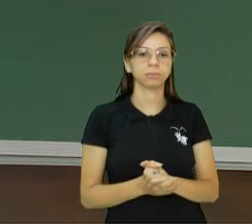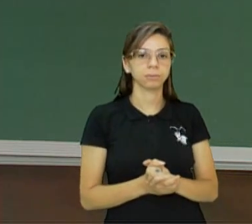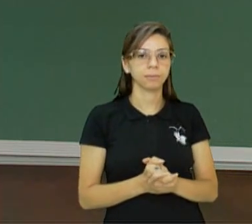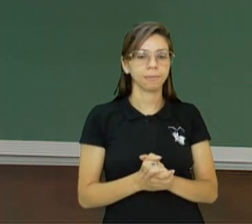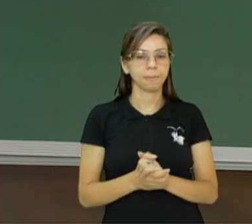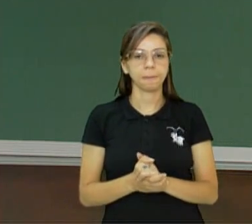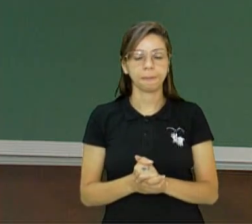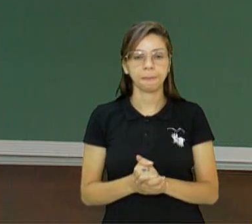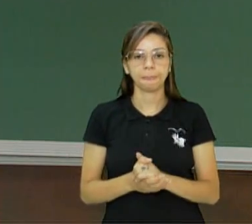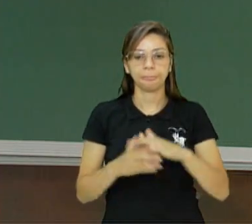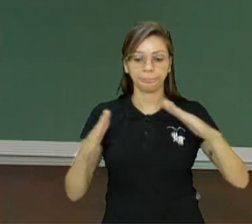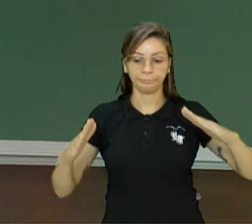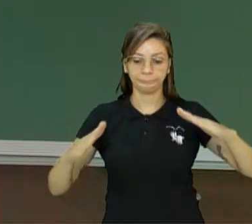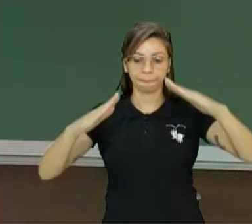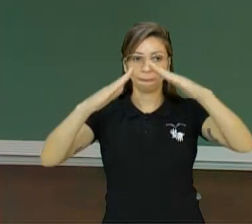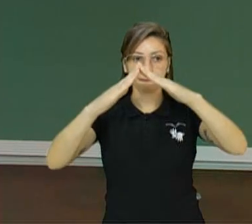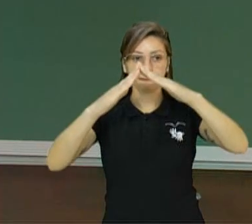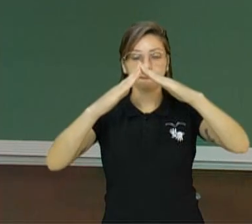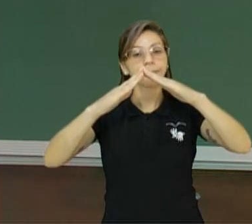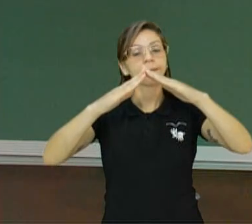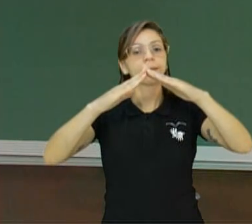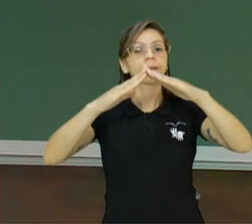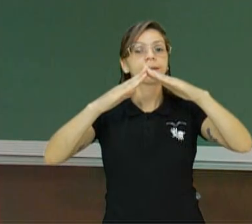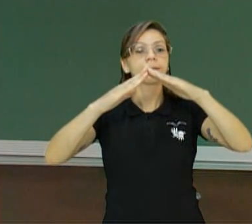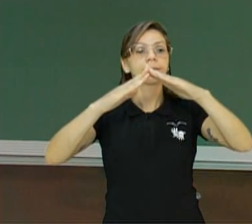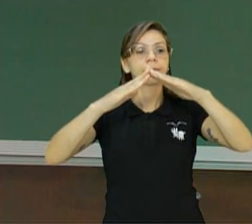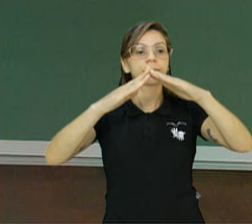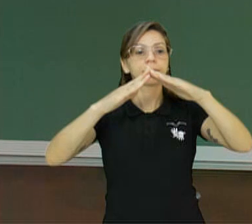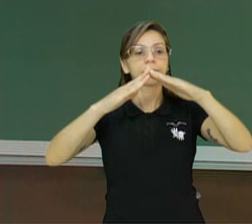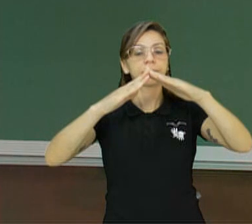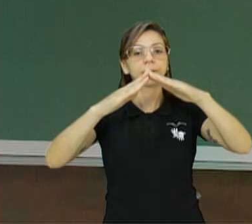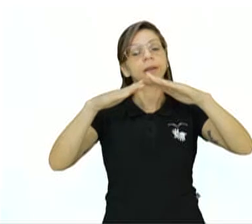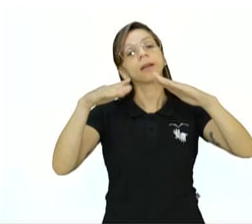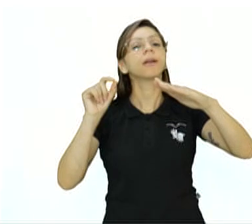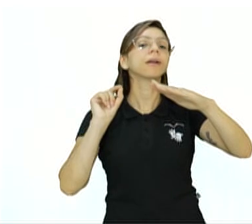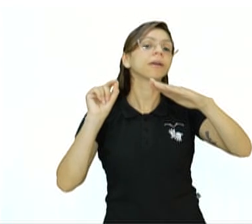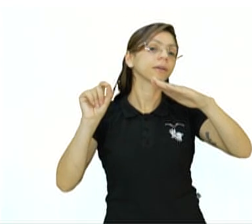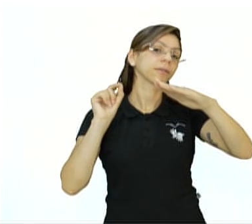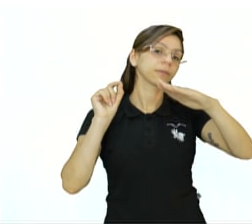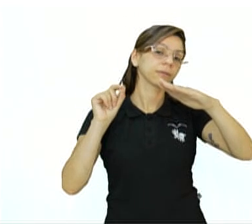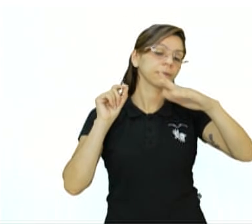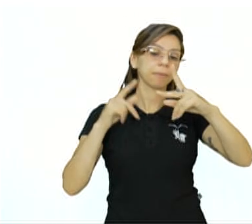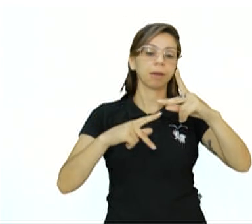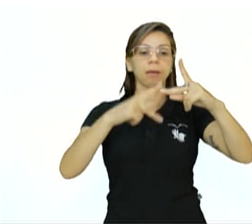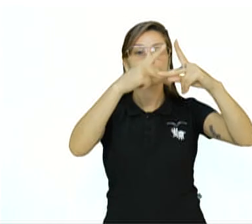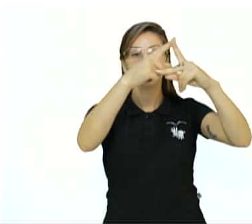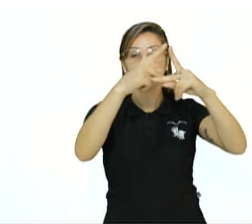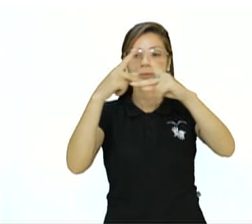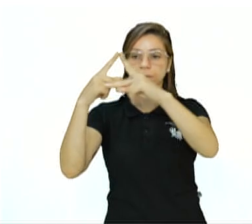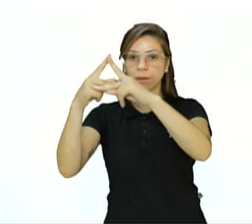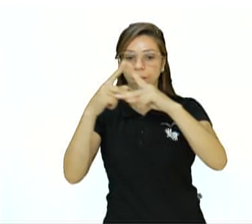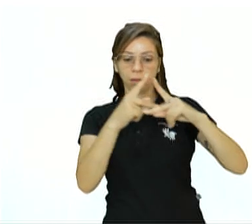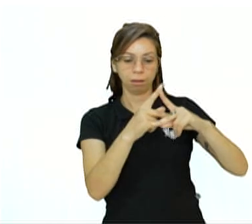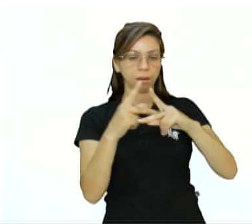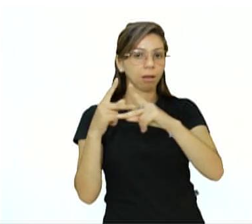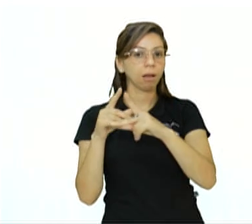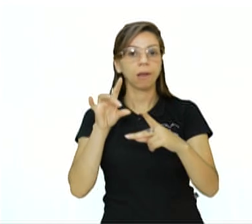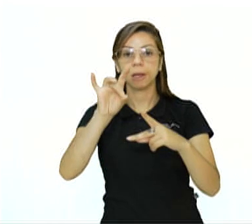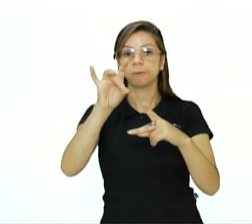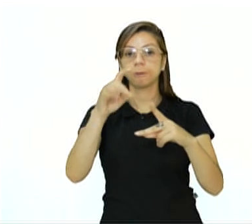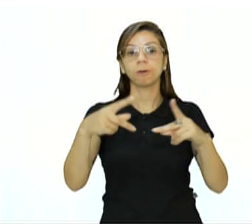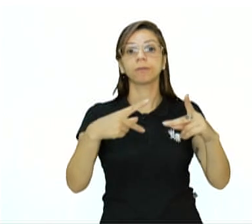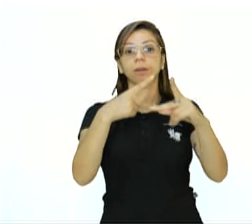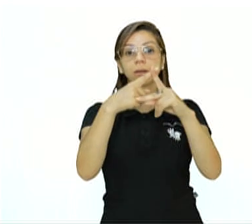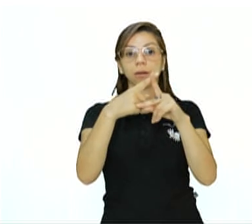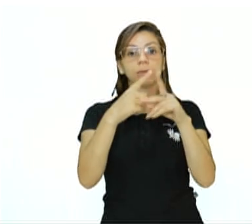Que a nossa pirâmide, ela é formada por triângulos. Ela é inteirinha formada